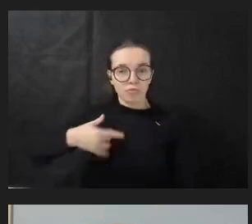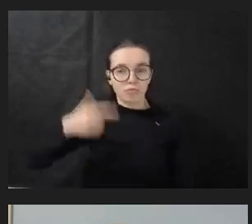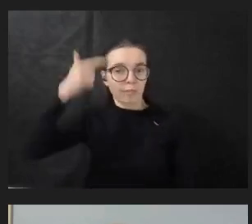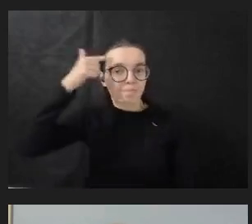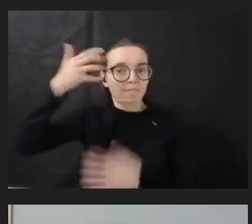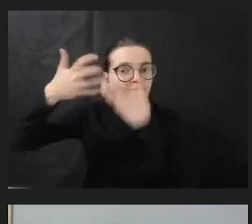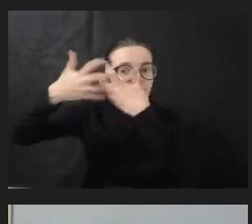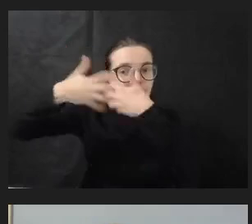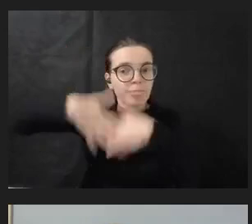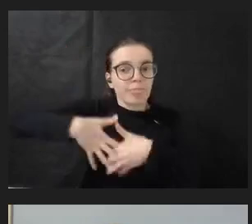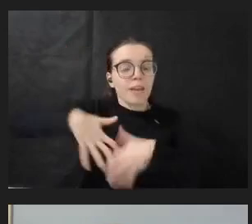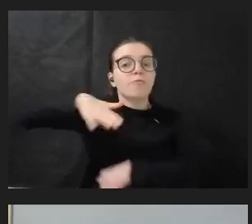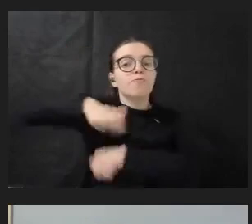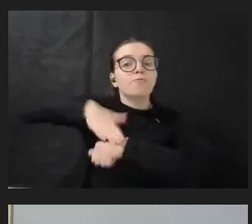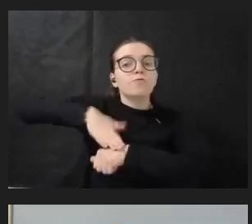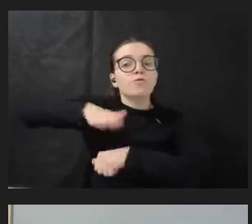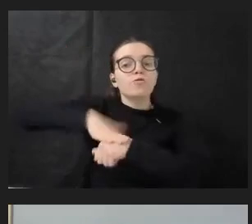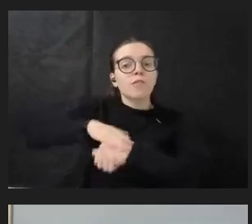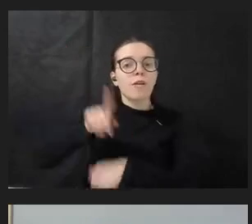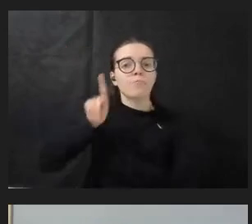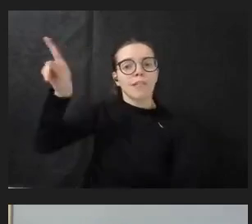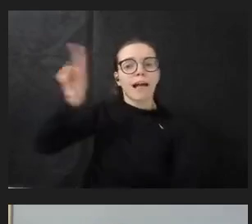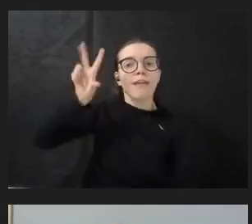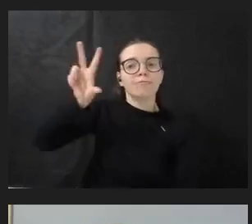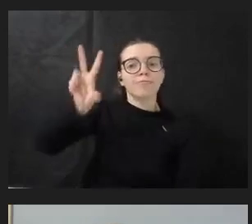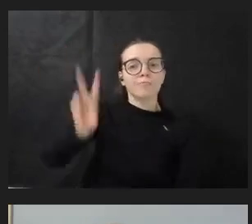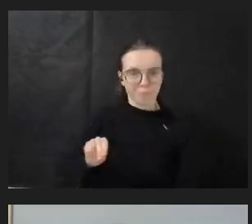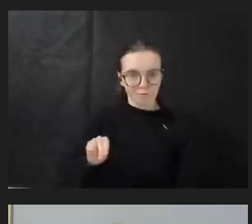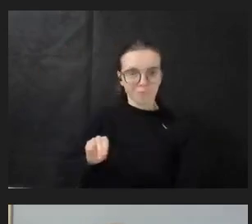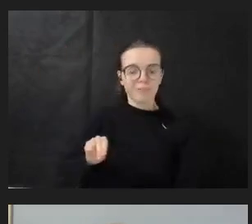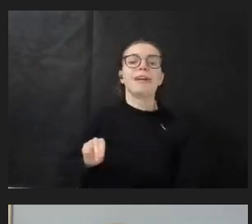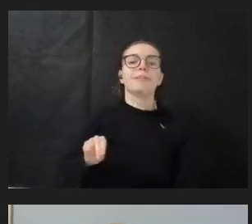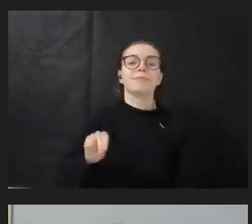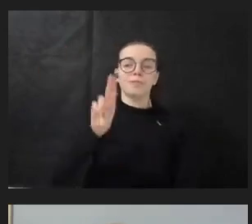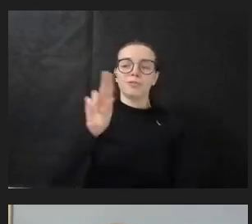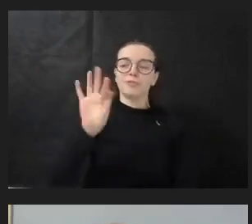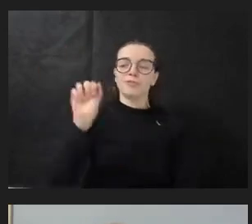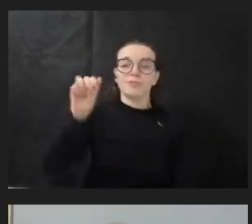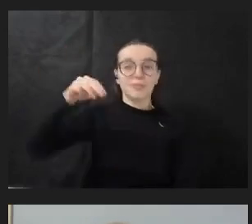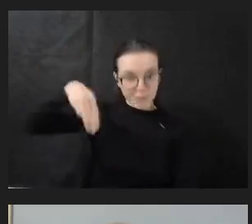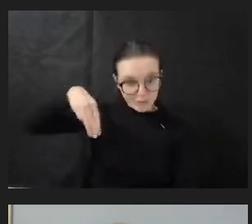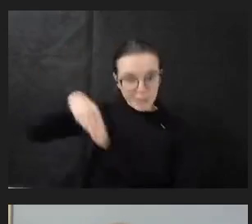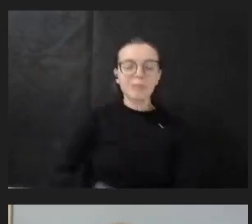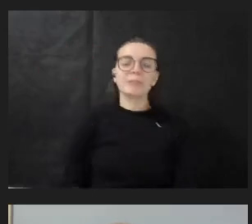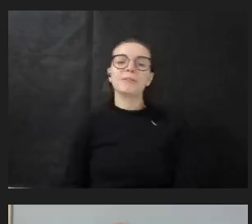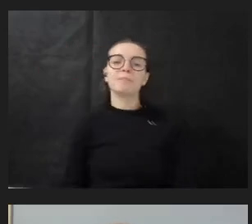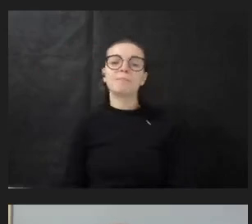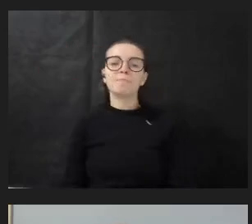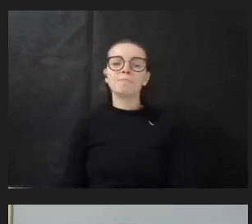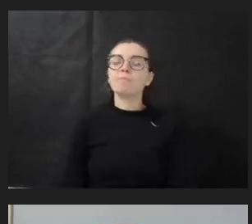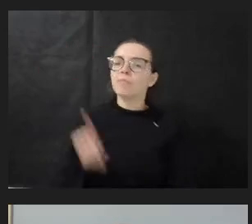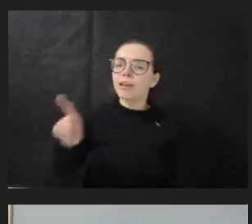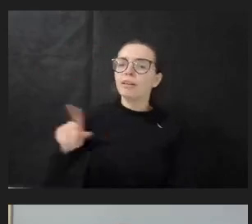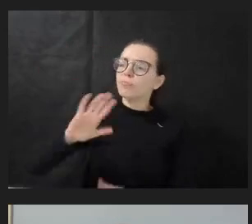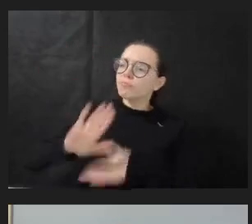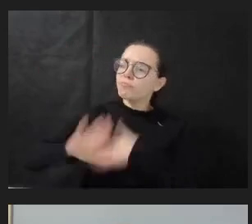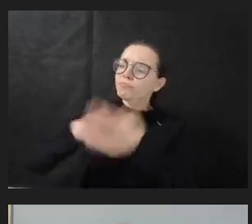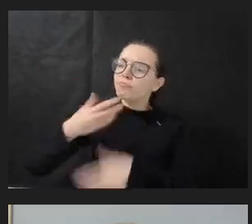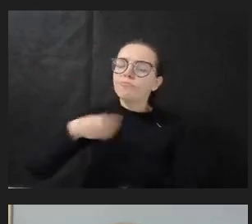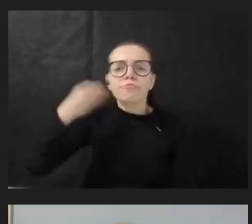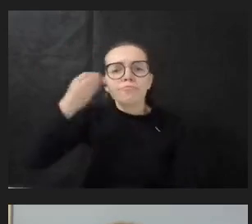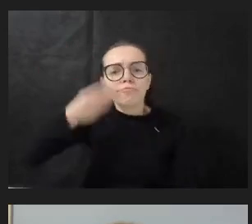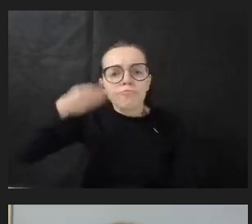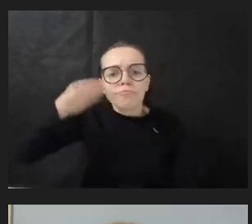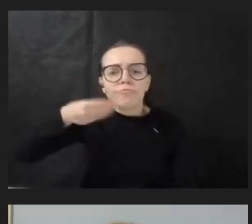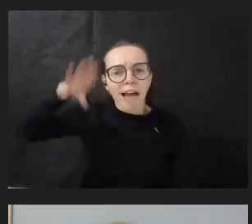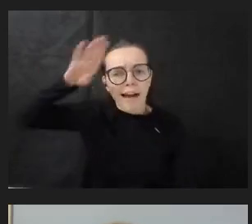na Federal do Amazonas. Aí, dentro desse contexto de construir conhecimento acadêmico para me